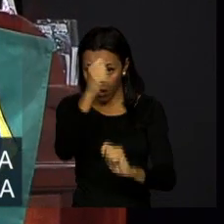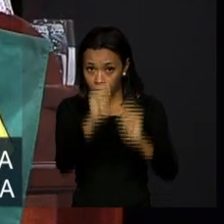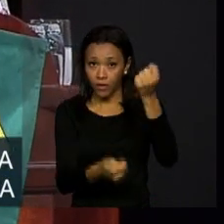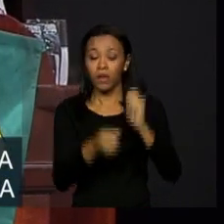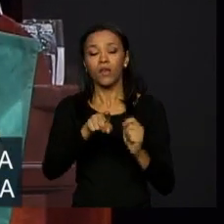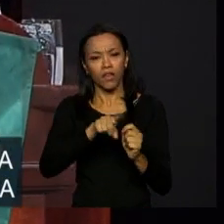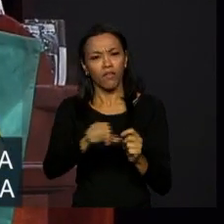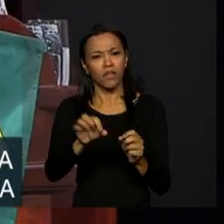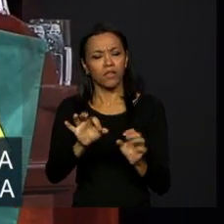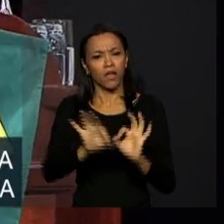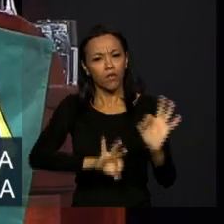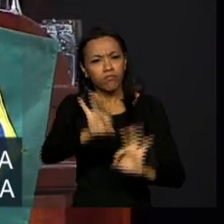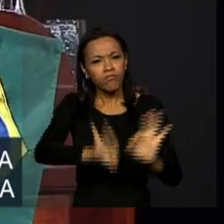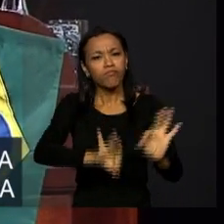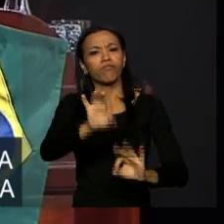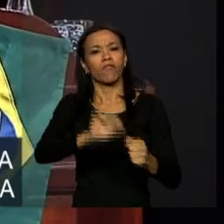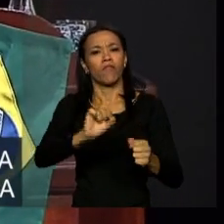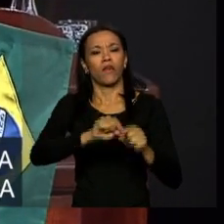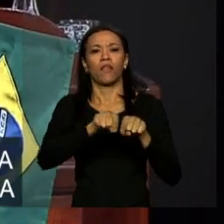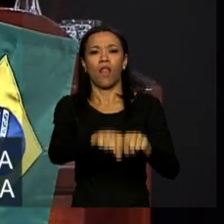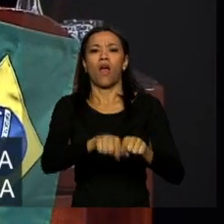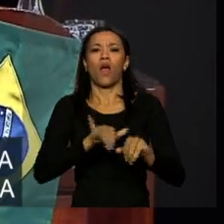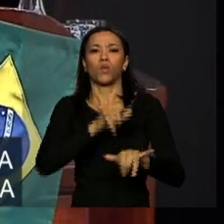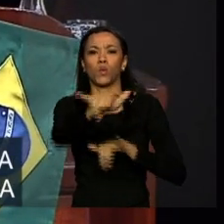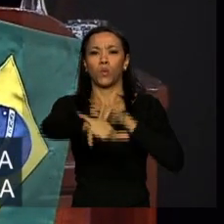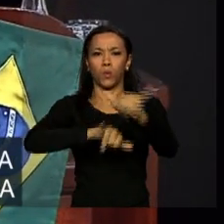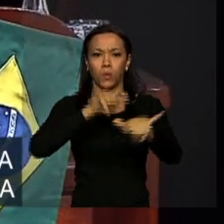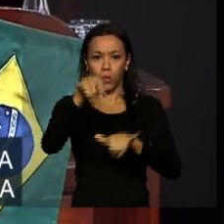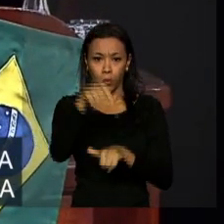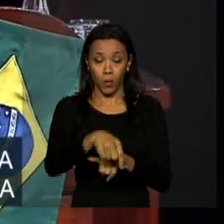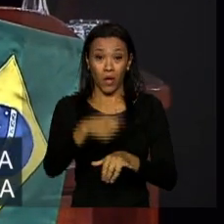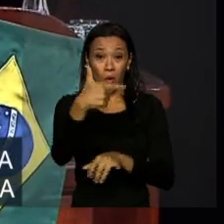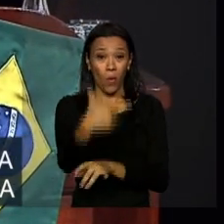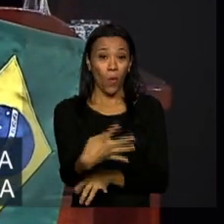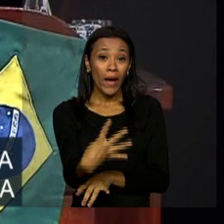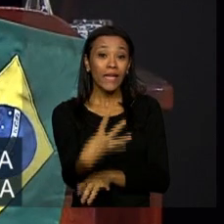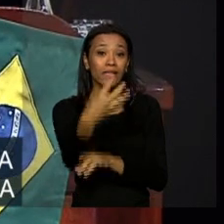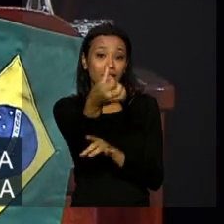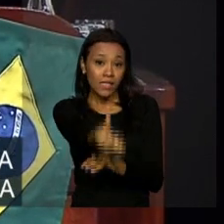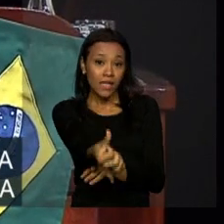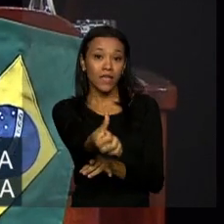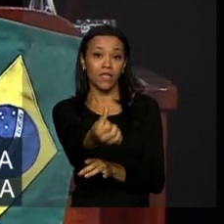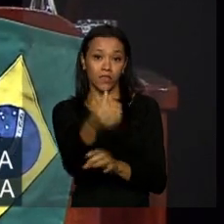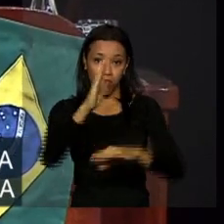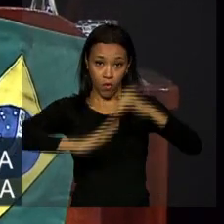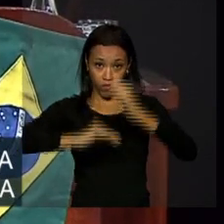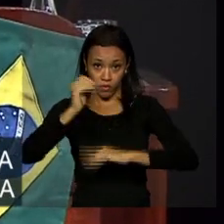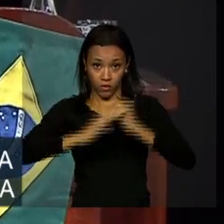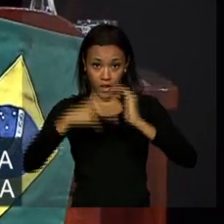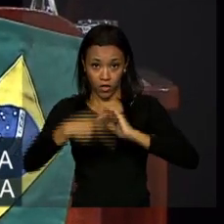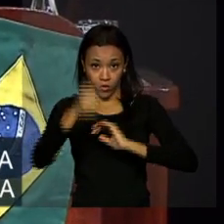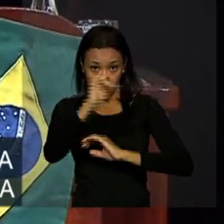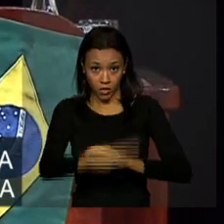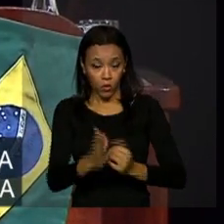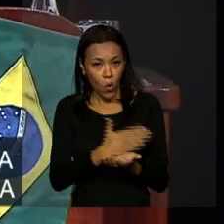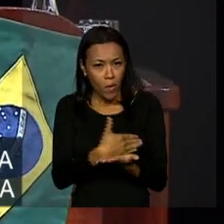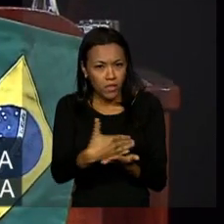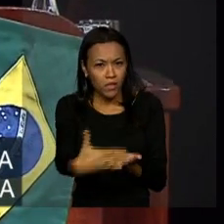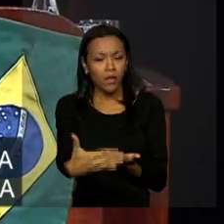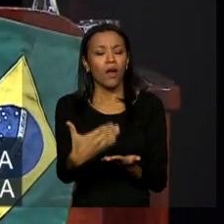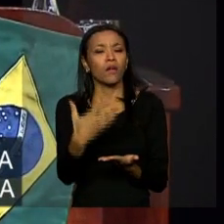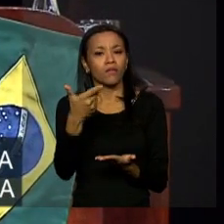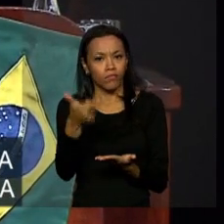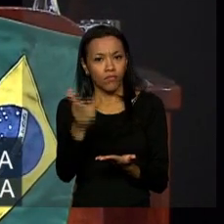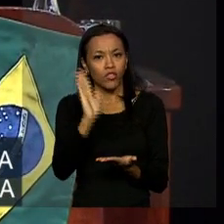estruturas das aeronaves 46 Engenheiros brasileiros iniciaram suas atividades na